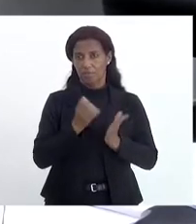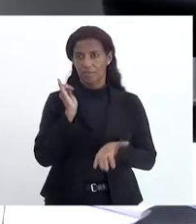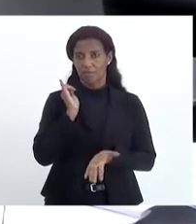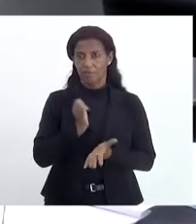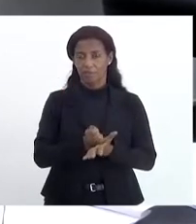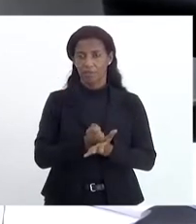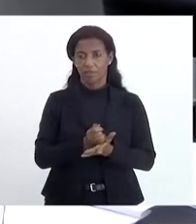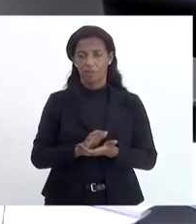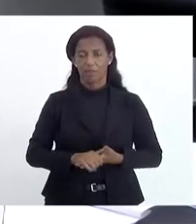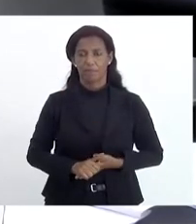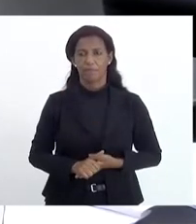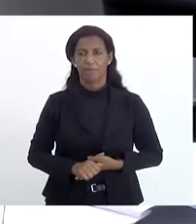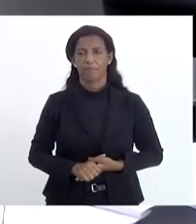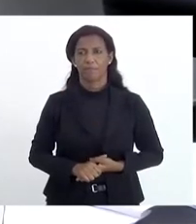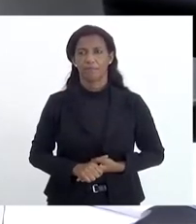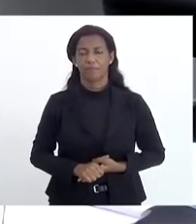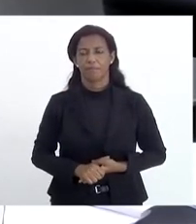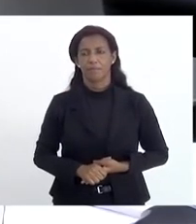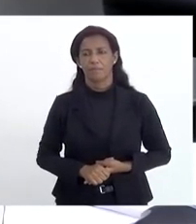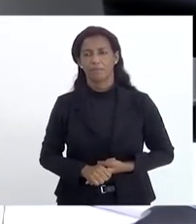Estado. Sim, querido.